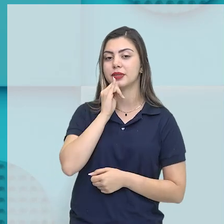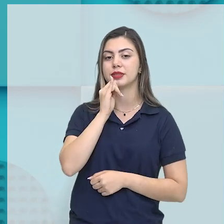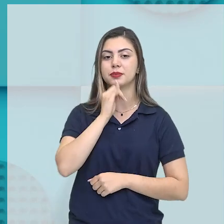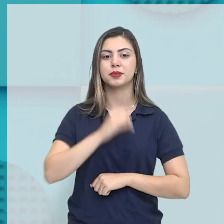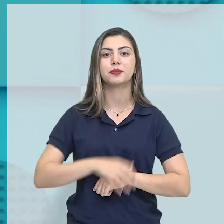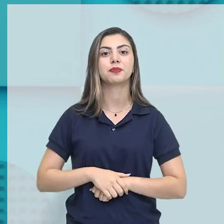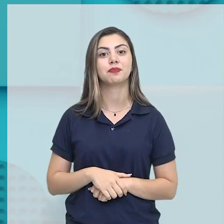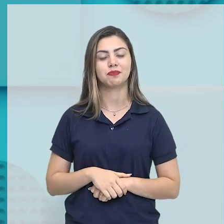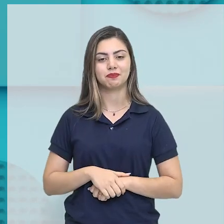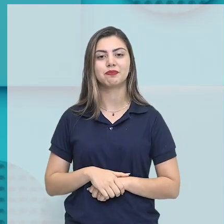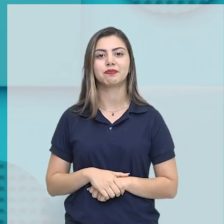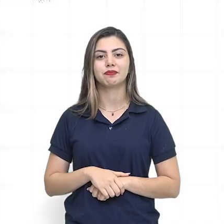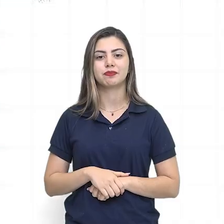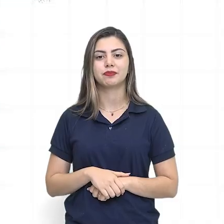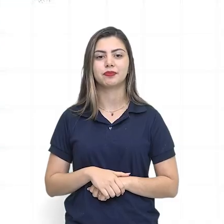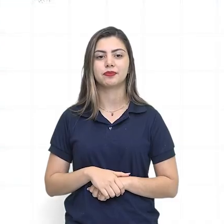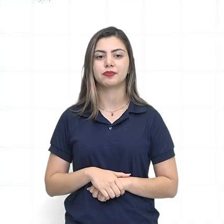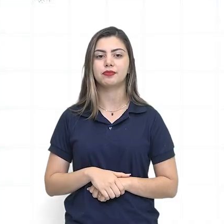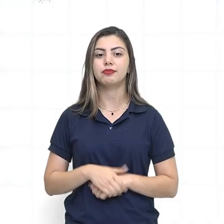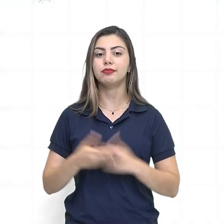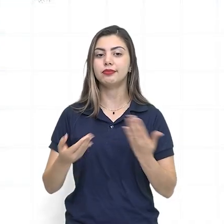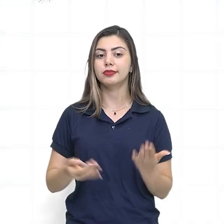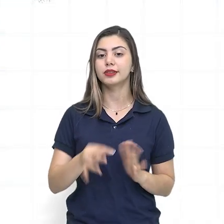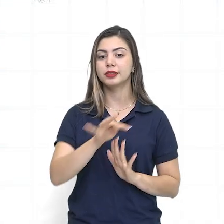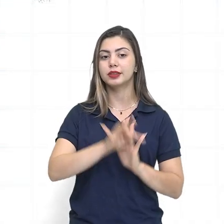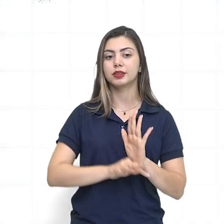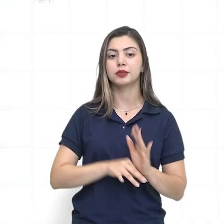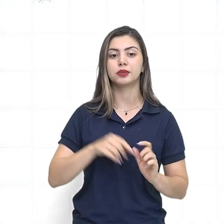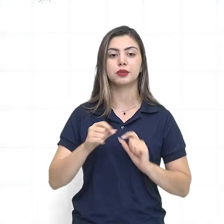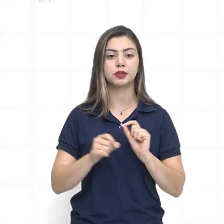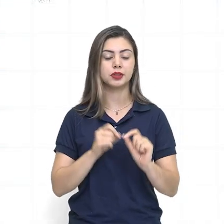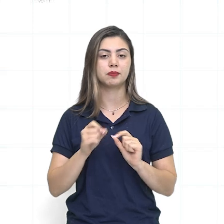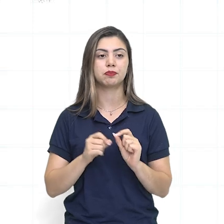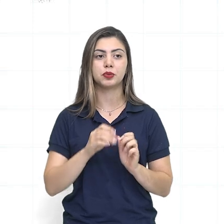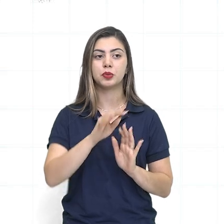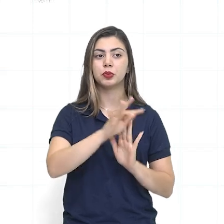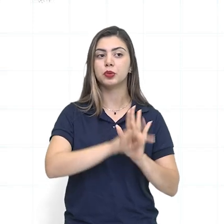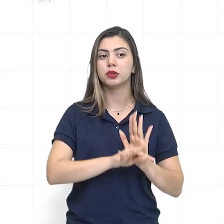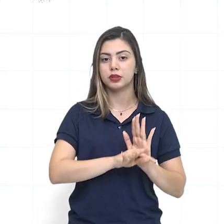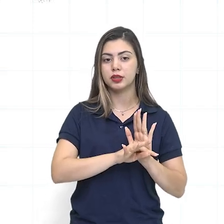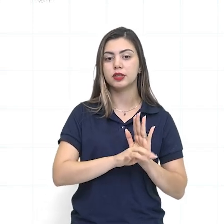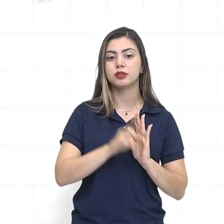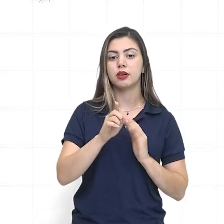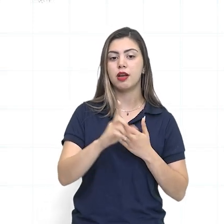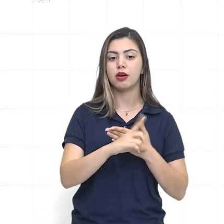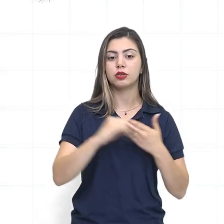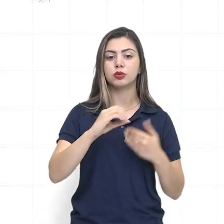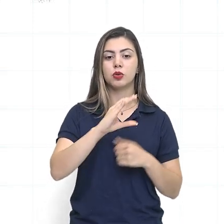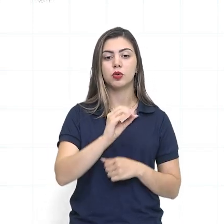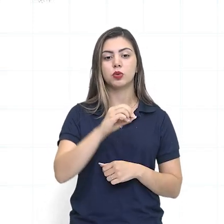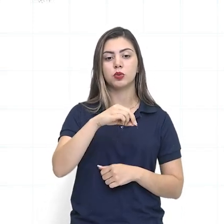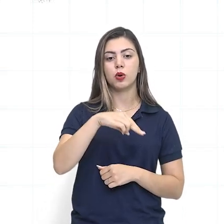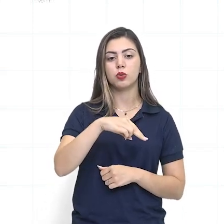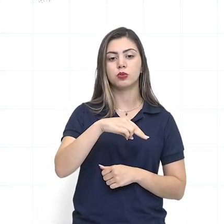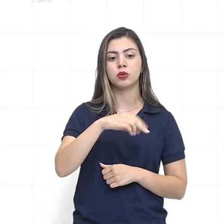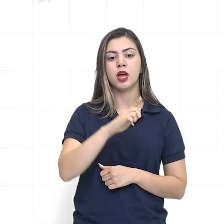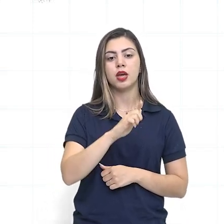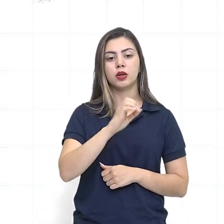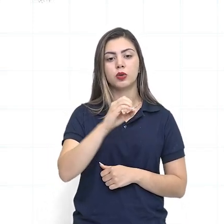lá. Seguindo aí, olha, nós temos o texto original de Gonçalves Dias, né, Canção do